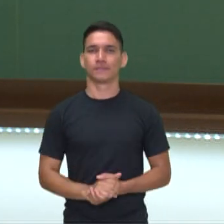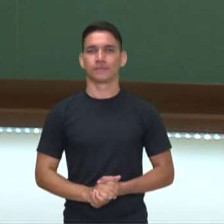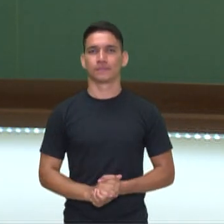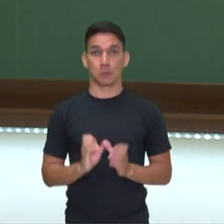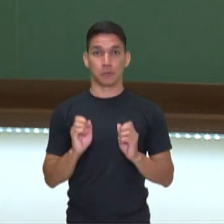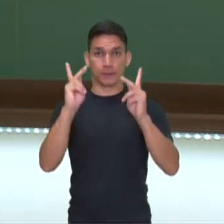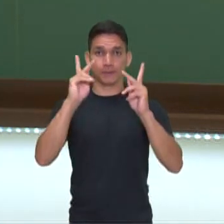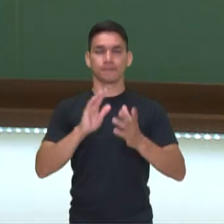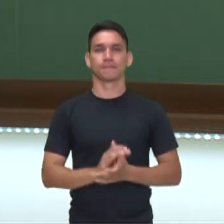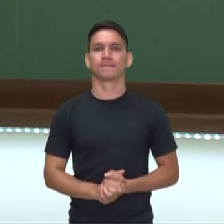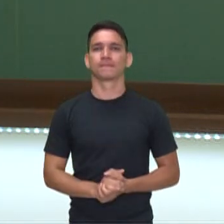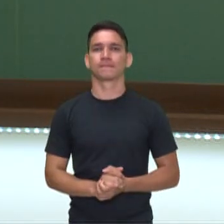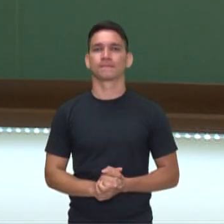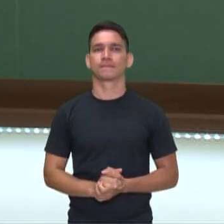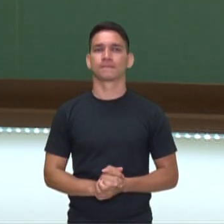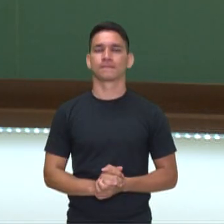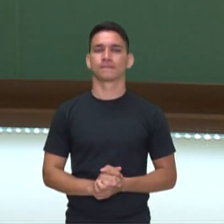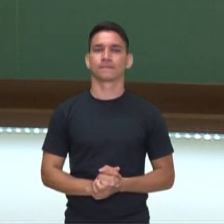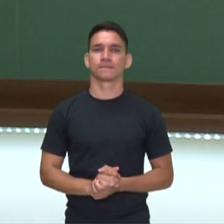Ok?